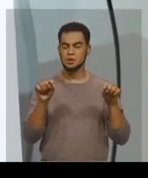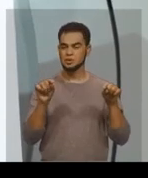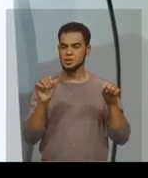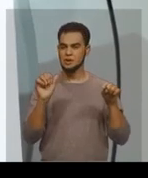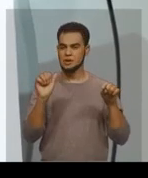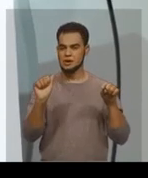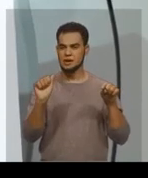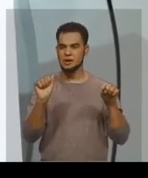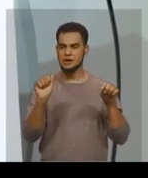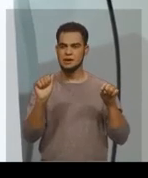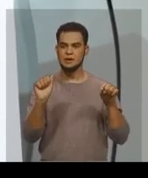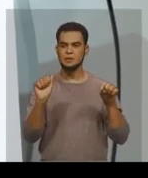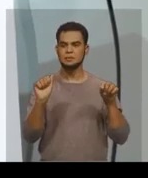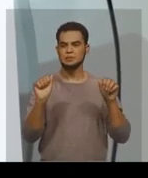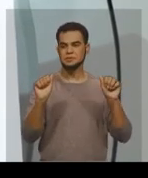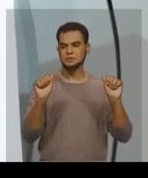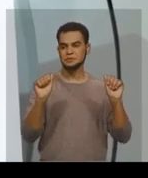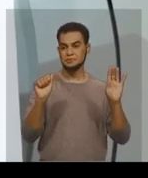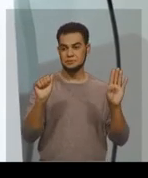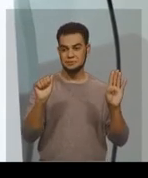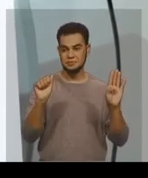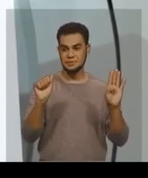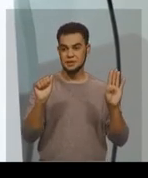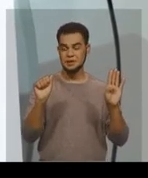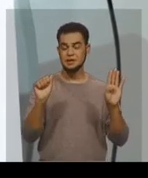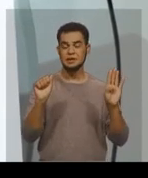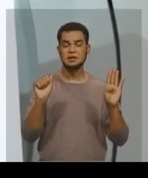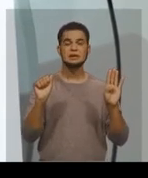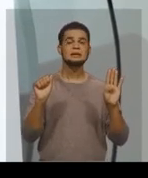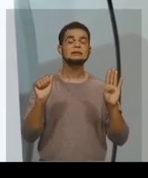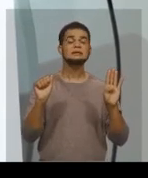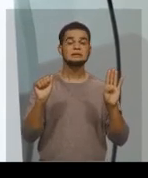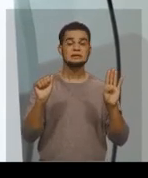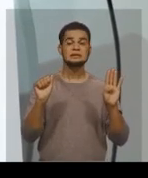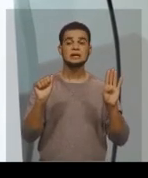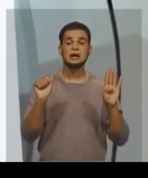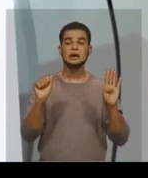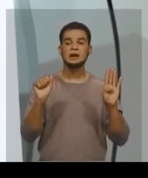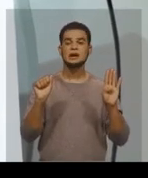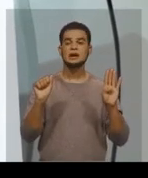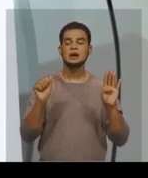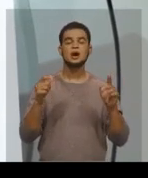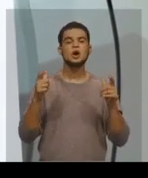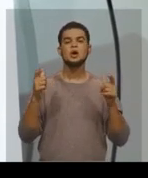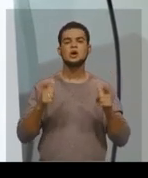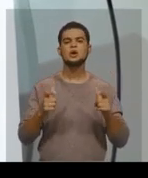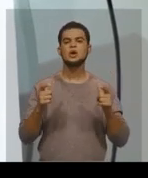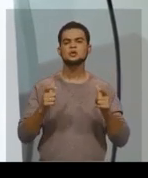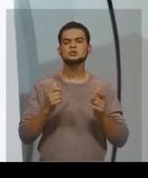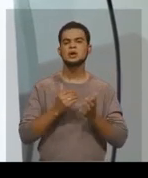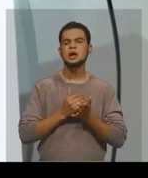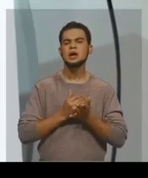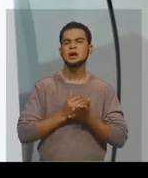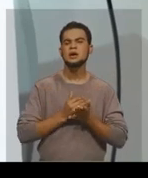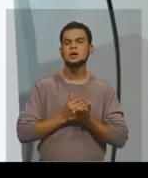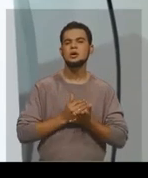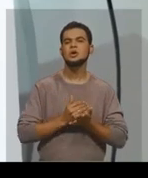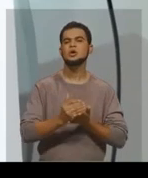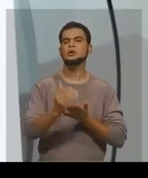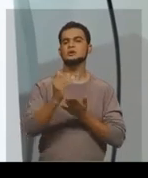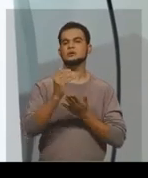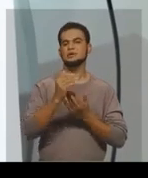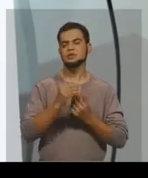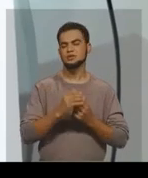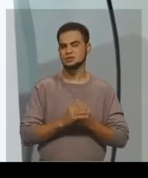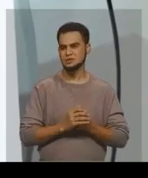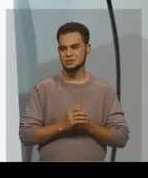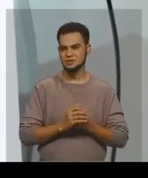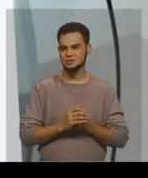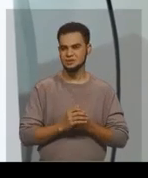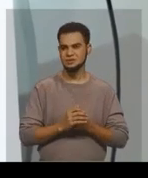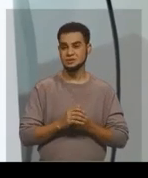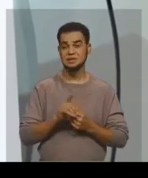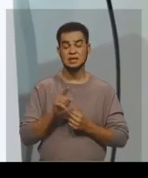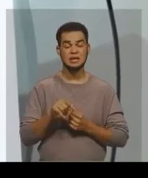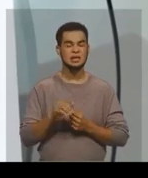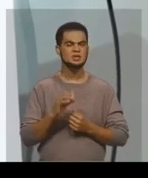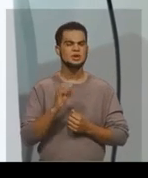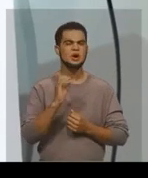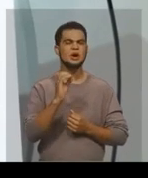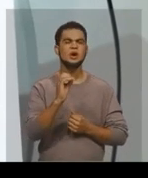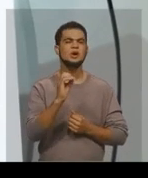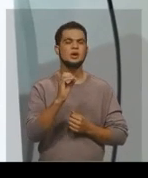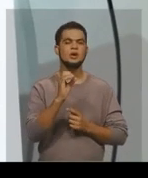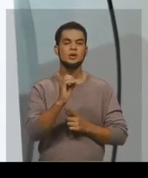o ponto B e a origem, né, do ângulo é aqui, ó. Vou chamar ele de O mesmo, de